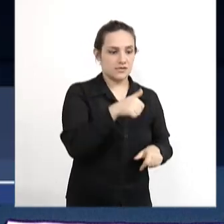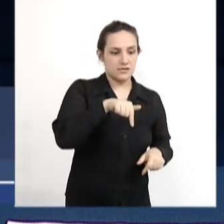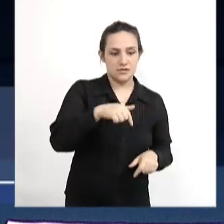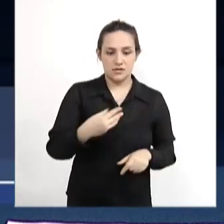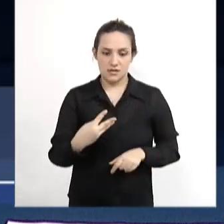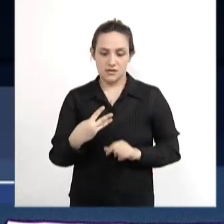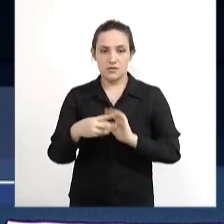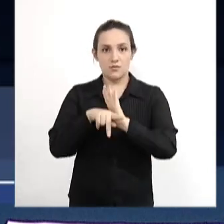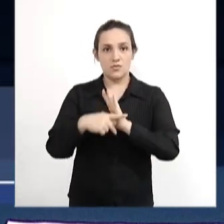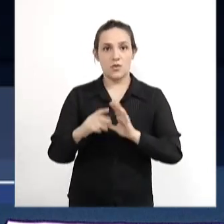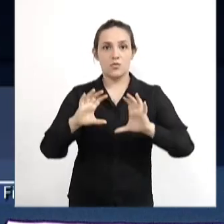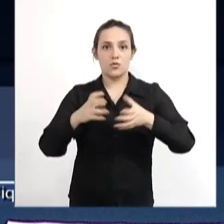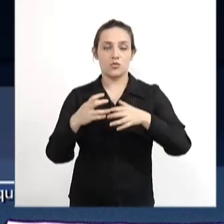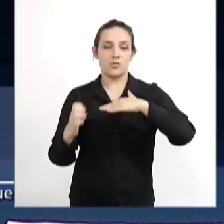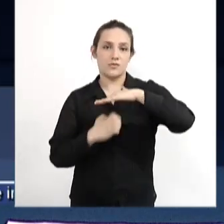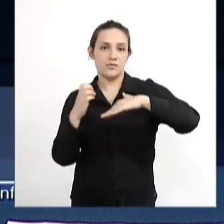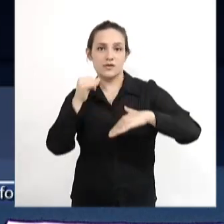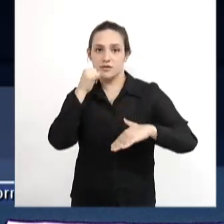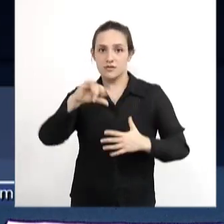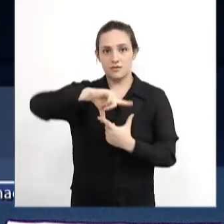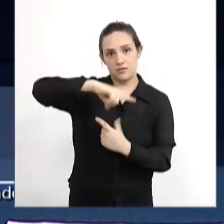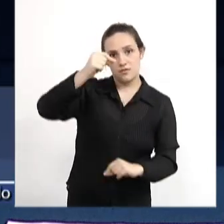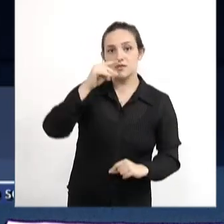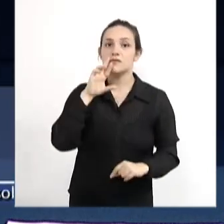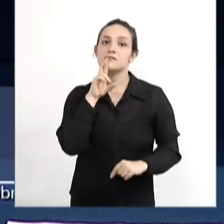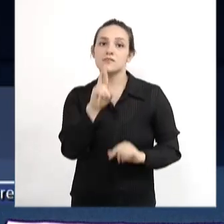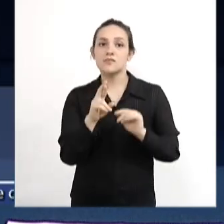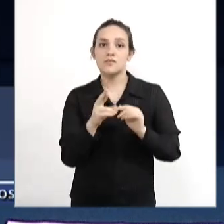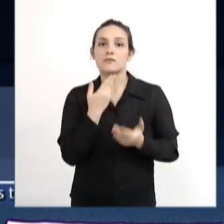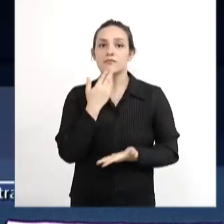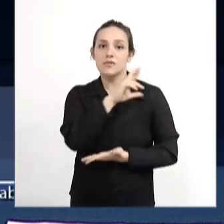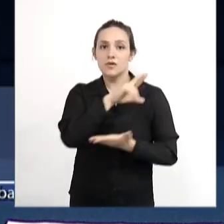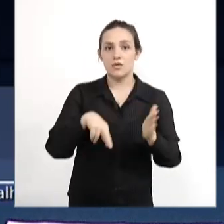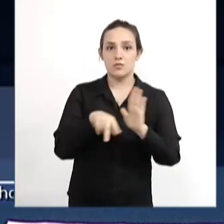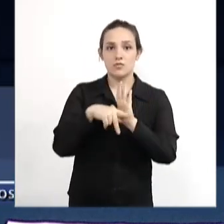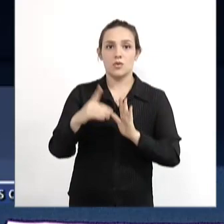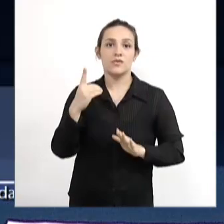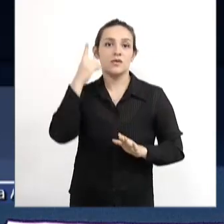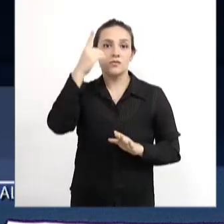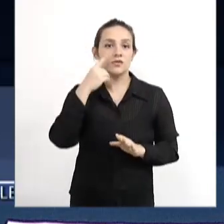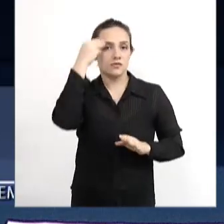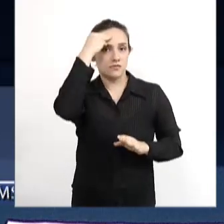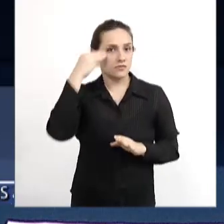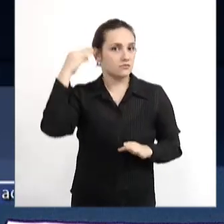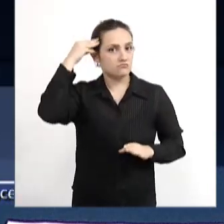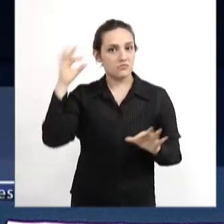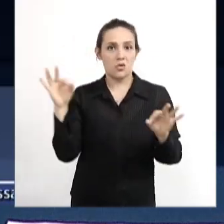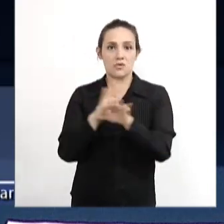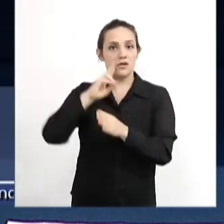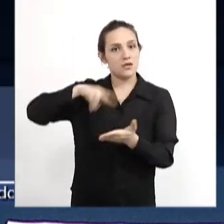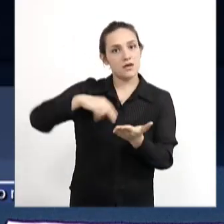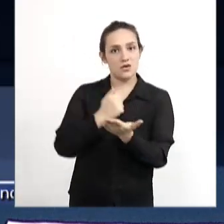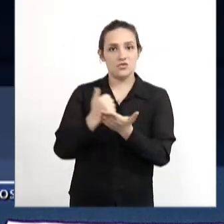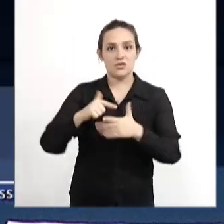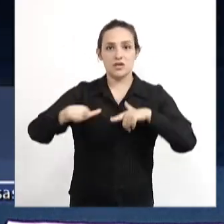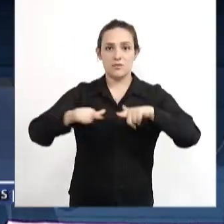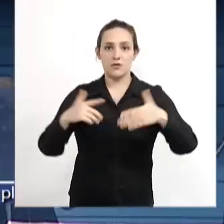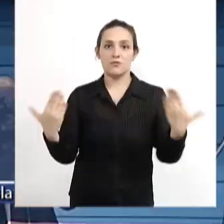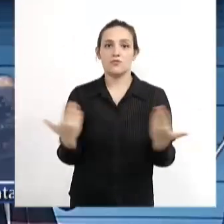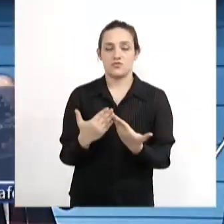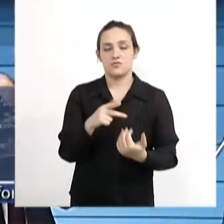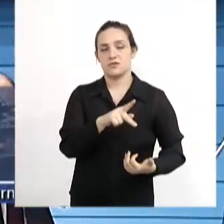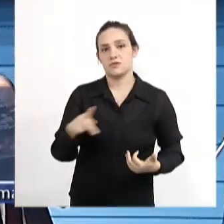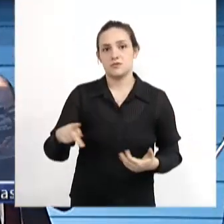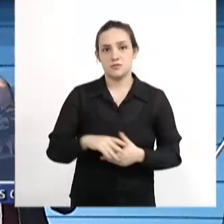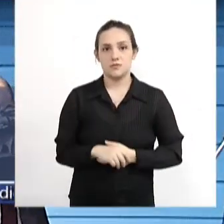173, Energisa de Mato Grosso do Sul, respondendo ao requerimento do deputado Evander Vendramini. Foi lido o expediente, senhor presidente.